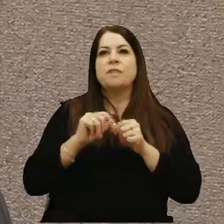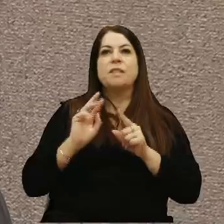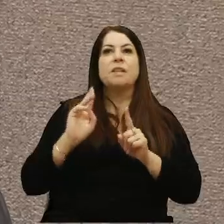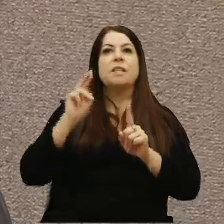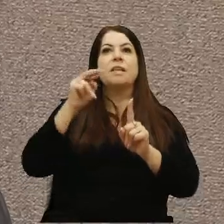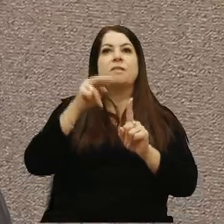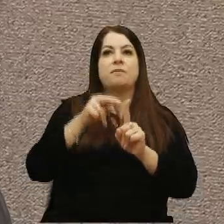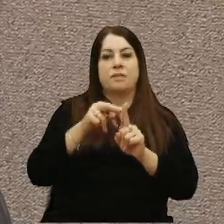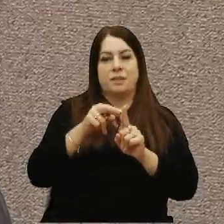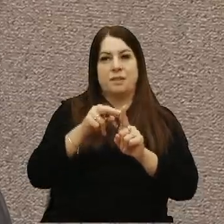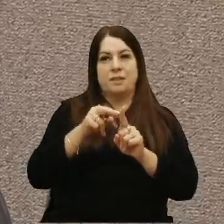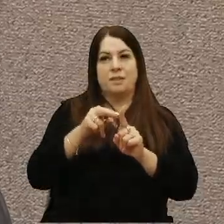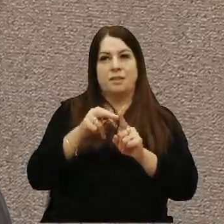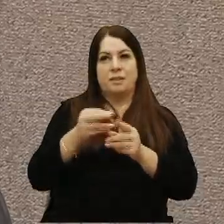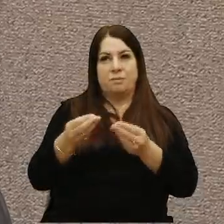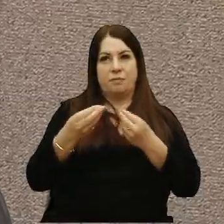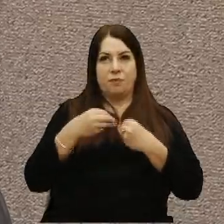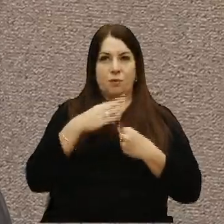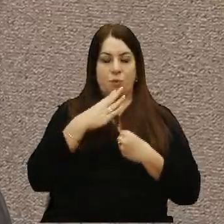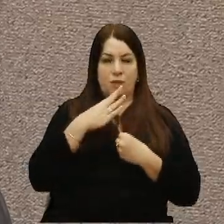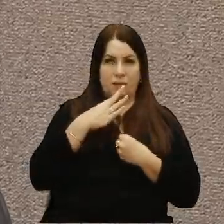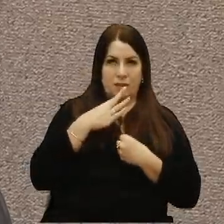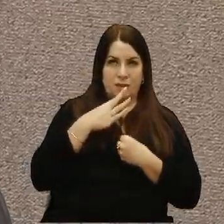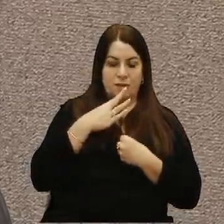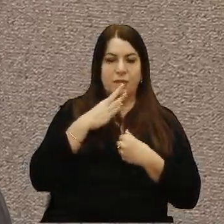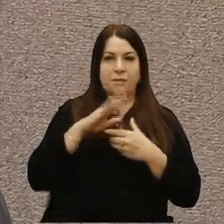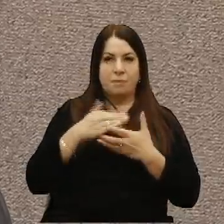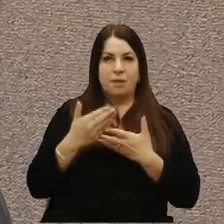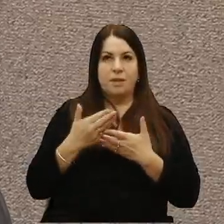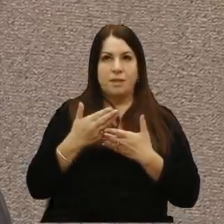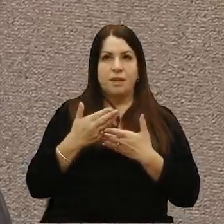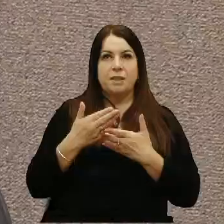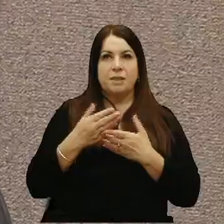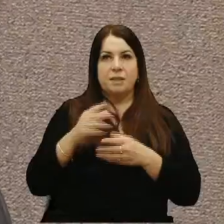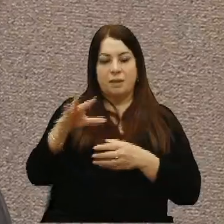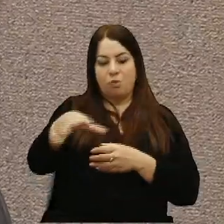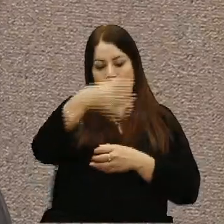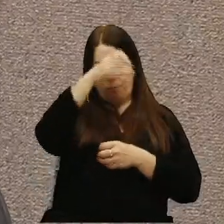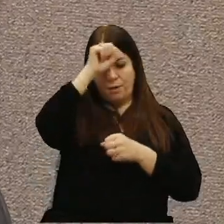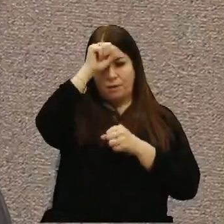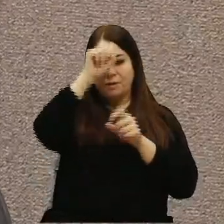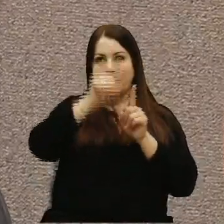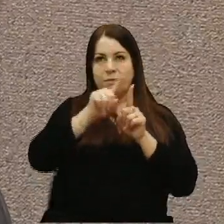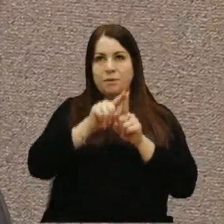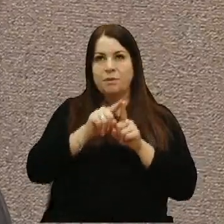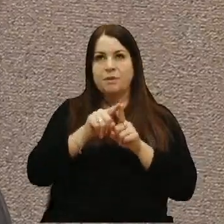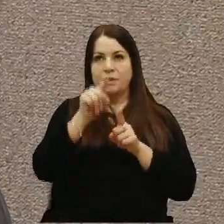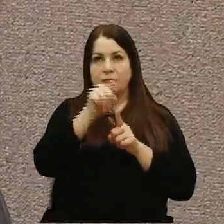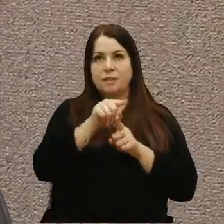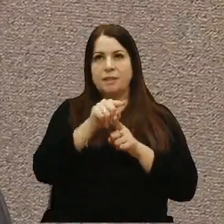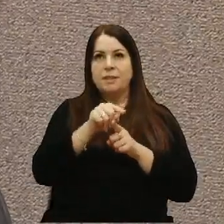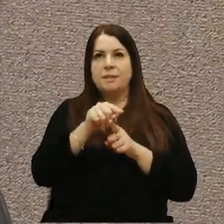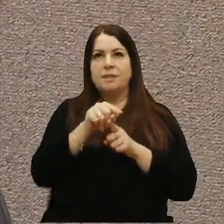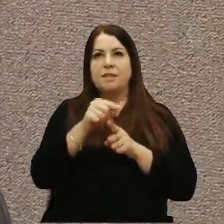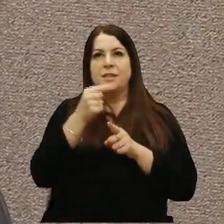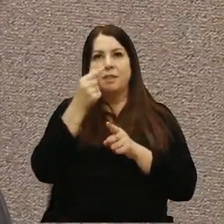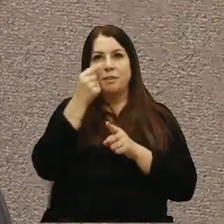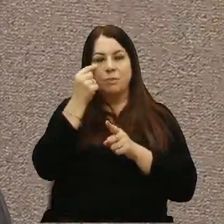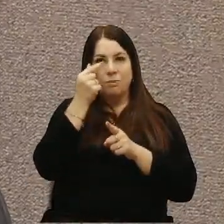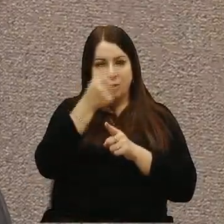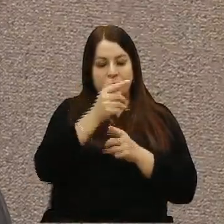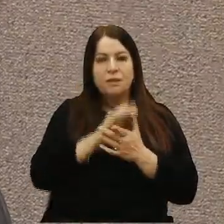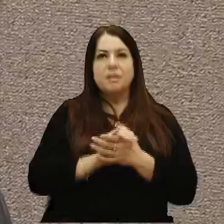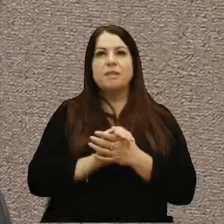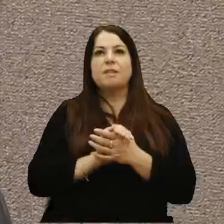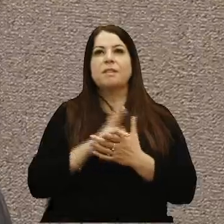referência a quem me fez conhecer um pouquinho mais da Umbanda também, né, que foi o babalorixá Pedro Frisso, que